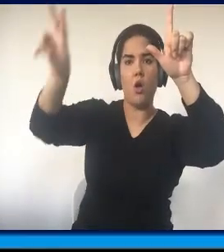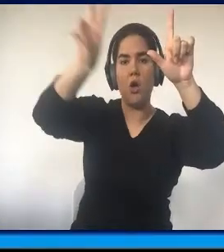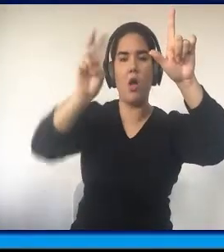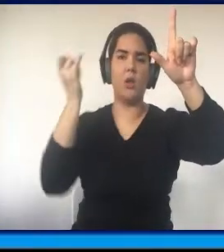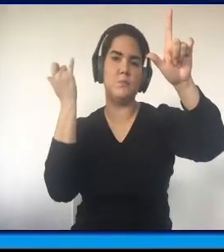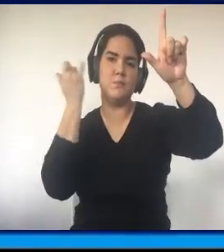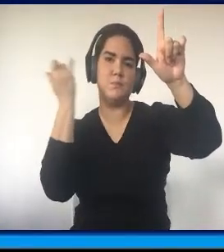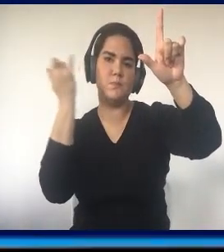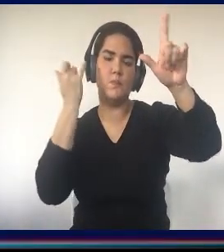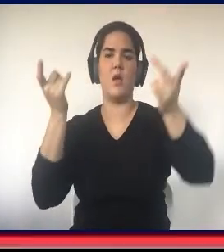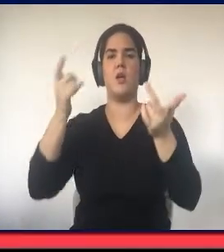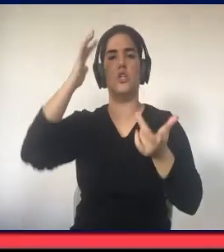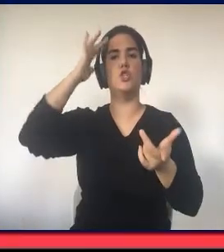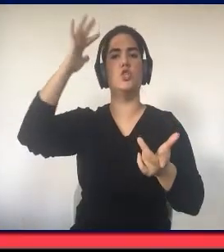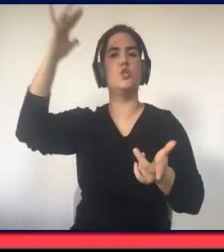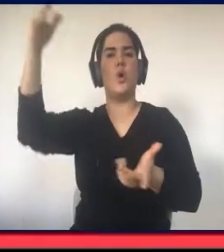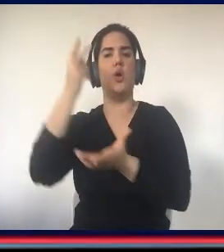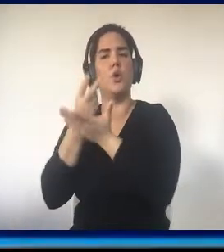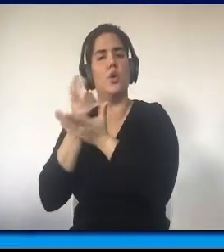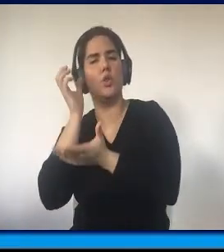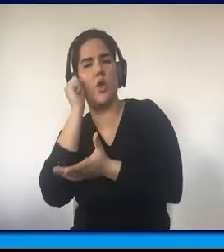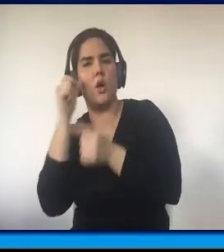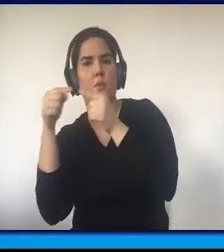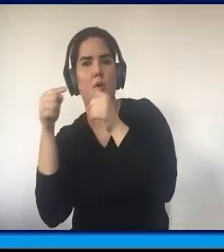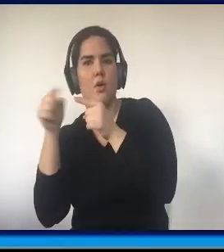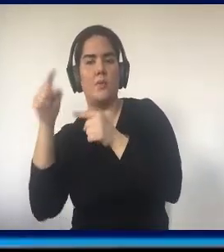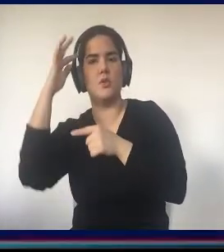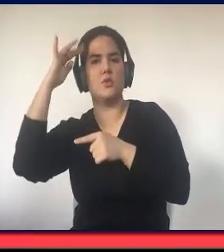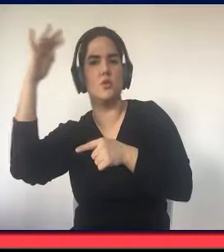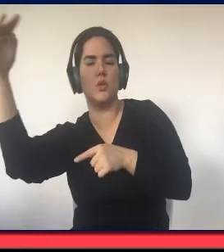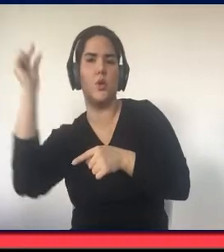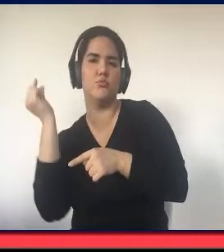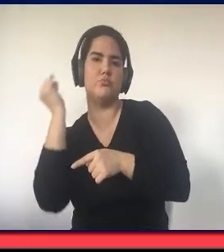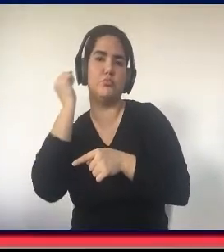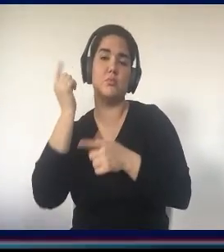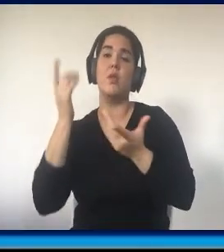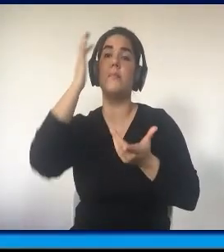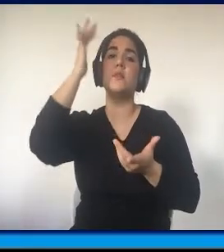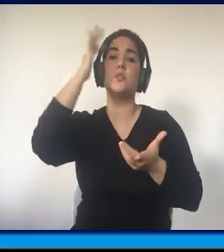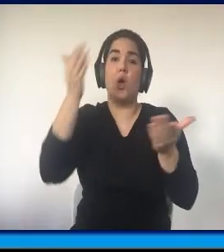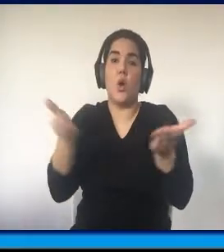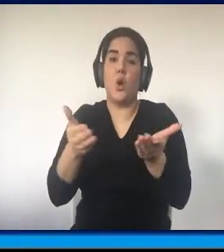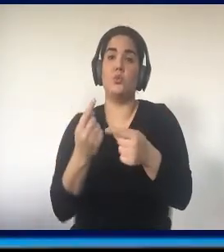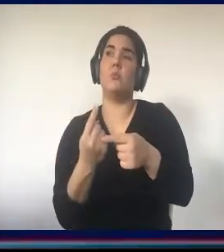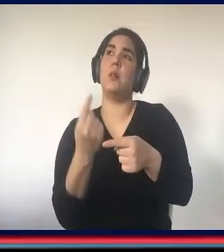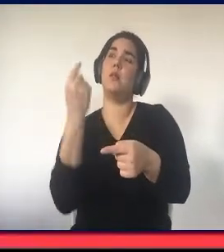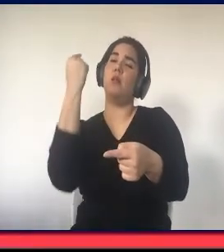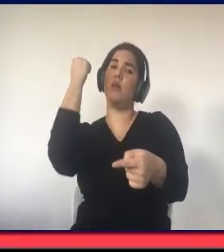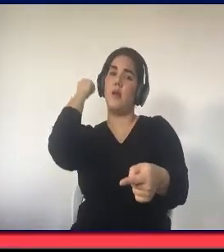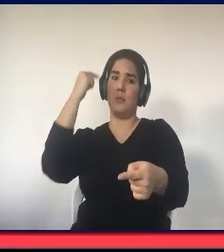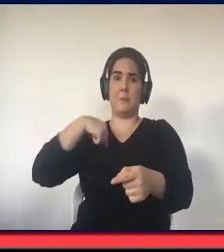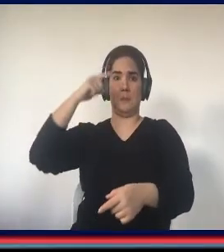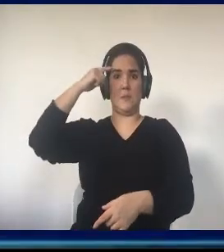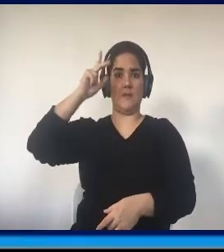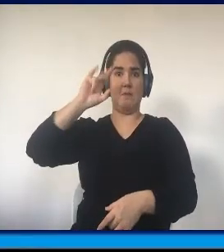Não sei, eu estou inventando porque pode acontecer. Cara, quem ia imaginar que muita coisa que acontece hoje iria acontecer? E aí a gente se adapta